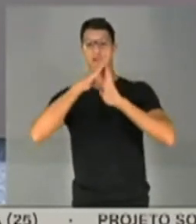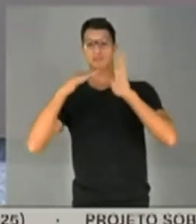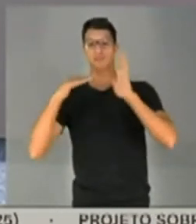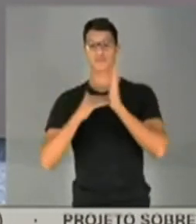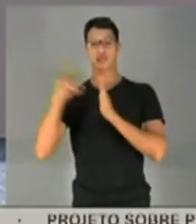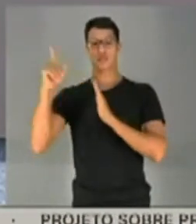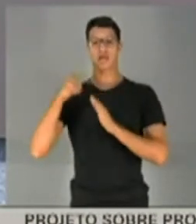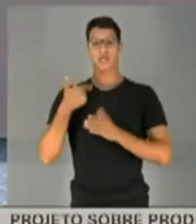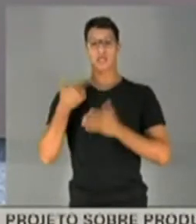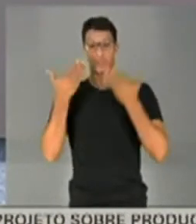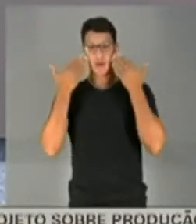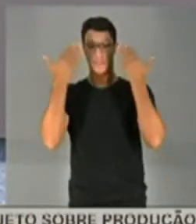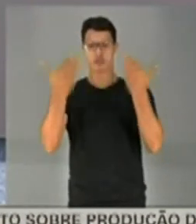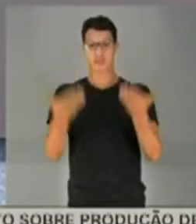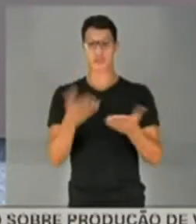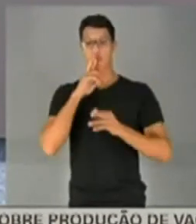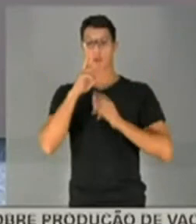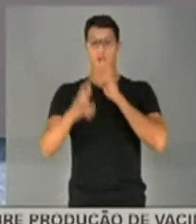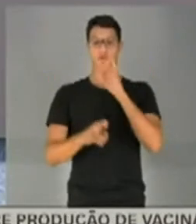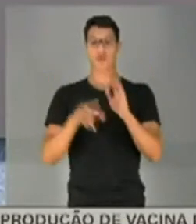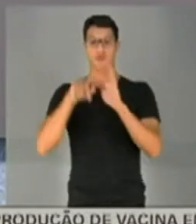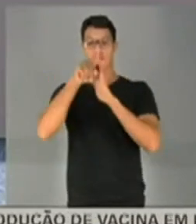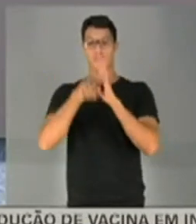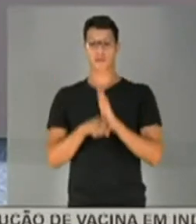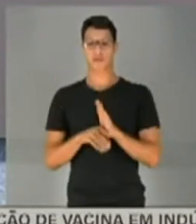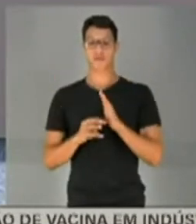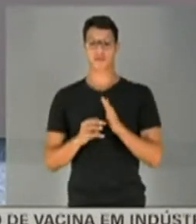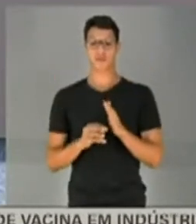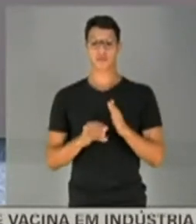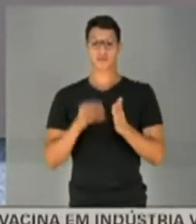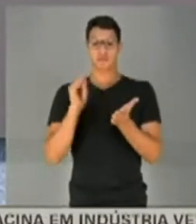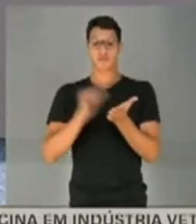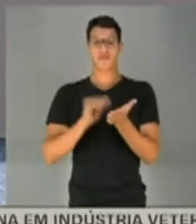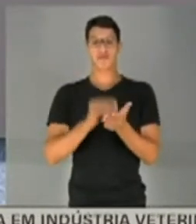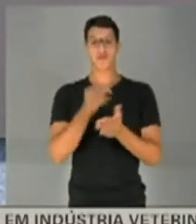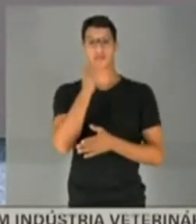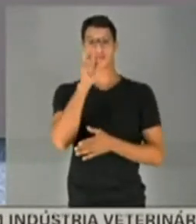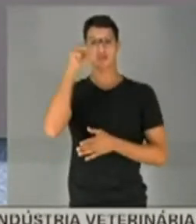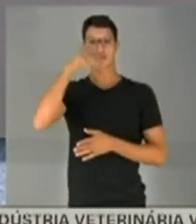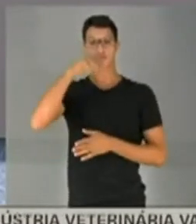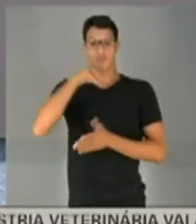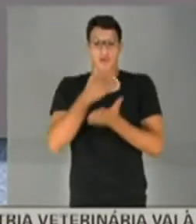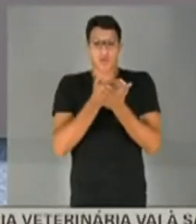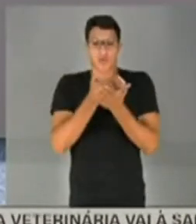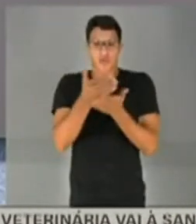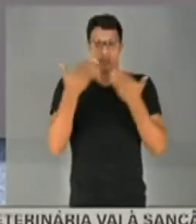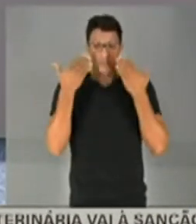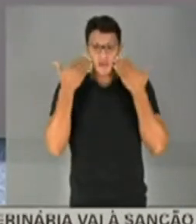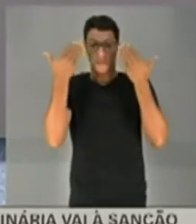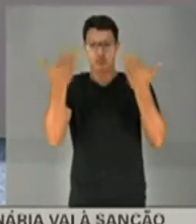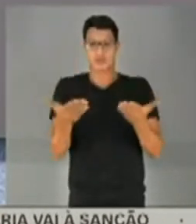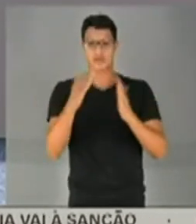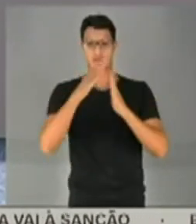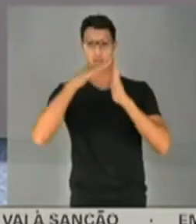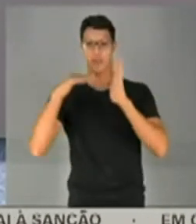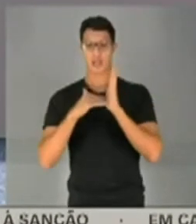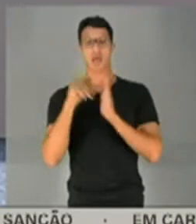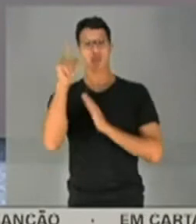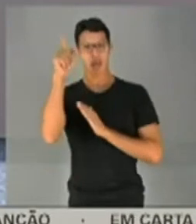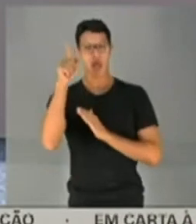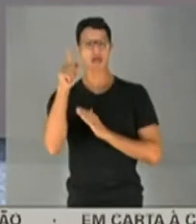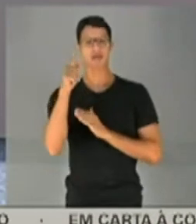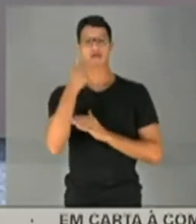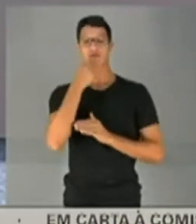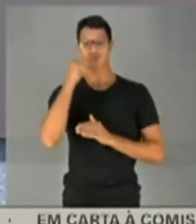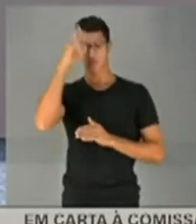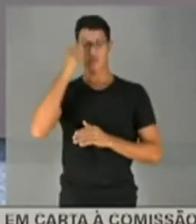Planalto, na qual eu apresentei os resultados dessa pesquisa. Faltando 15 minutos para começar a minha apresentação no Palácio do Planalto, senhores senadores e